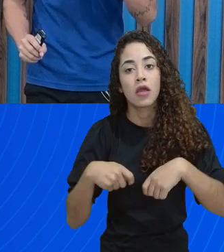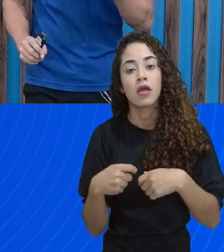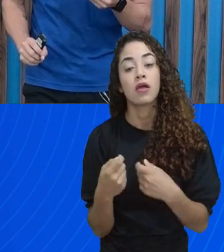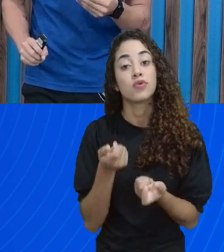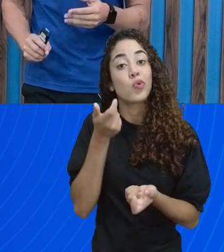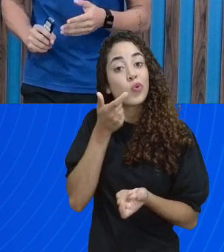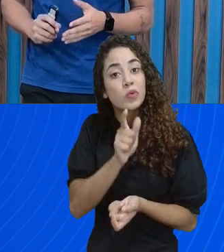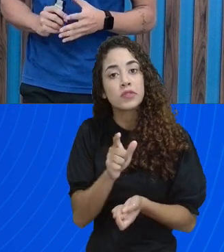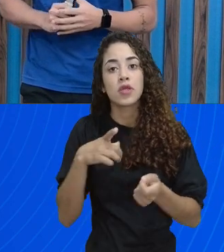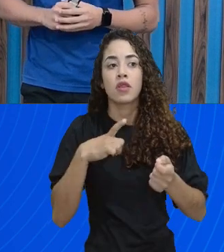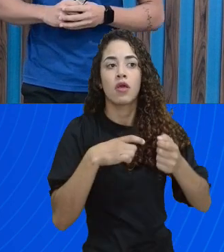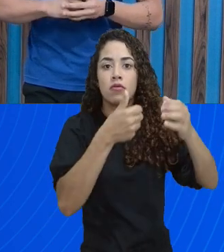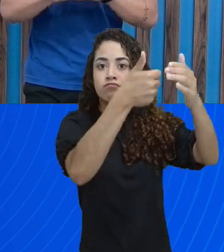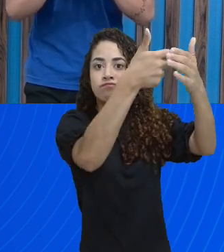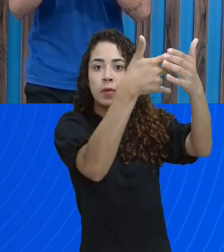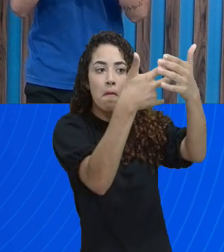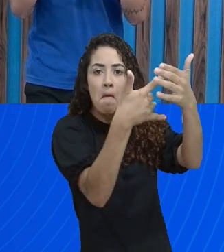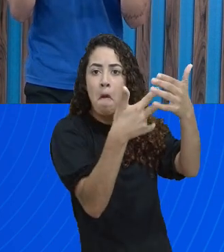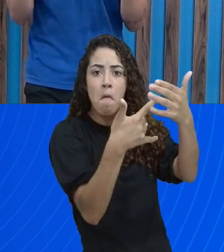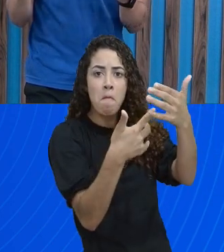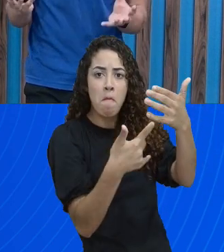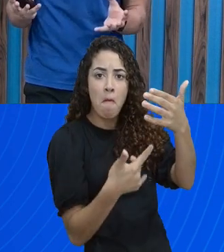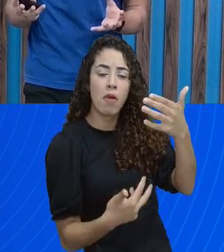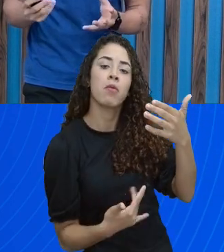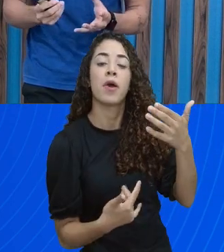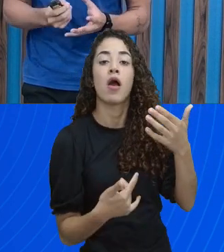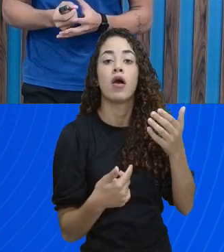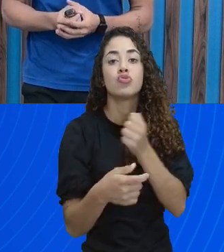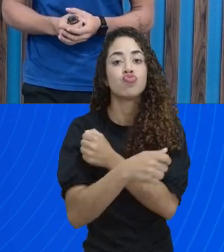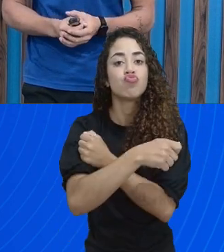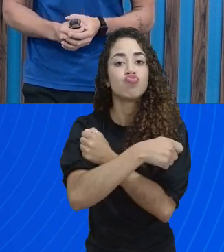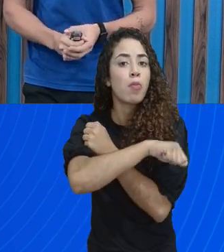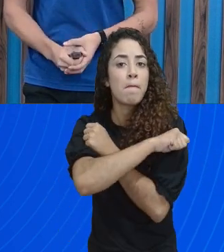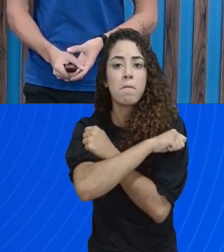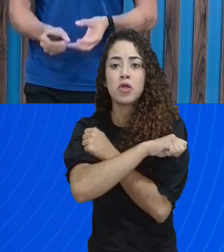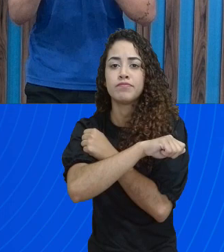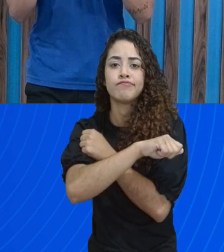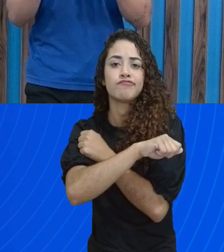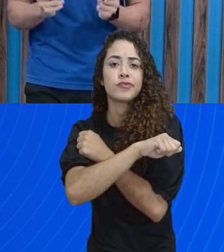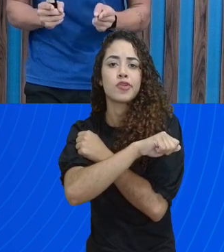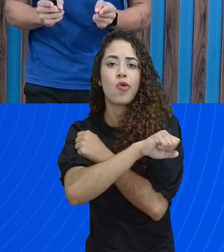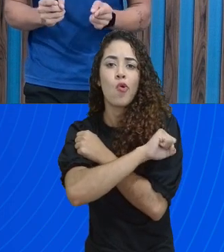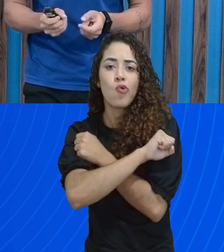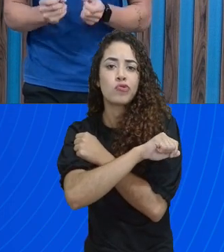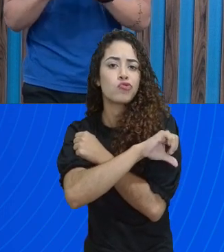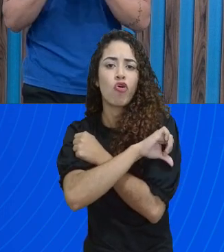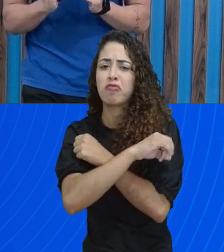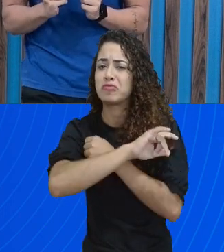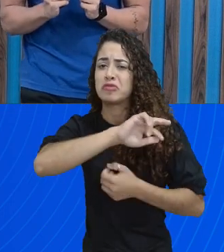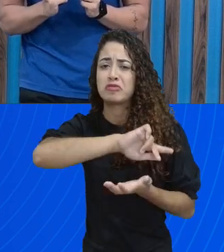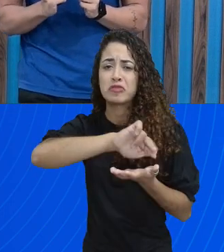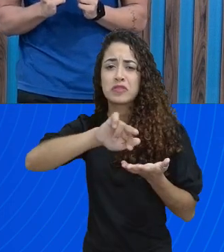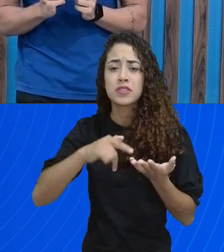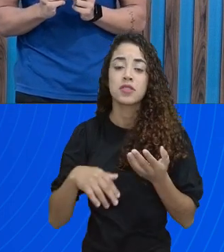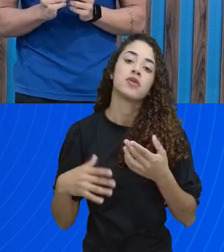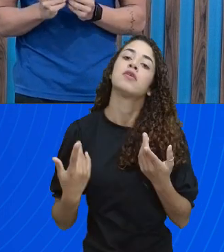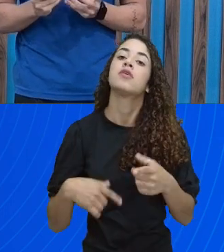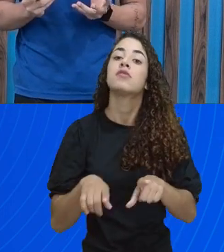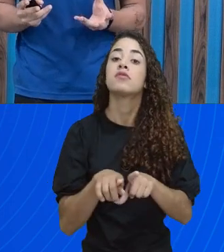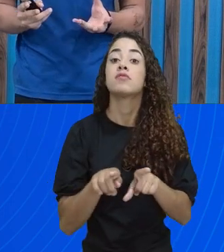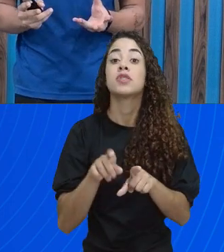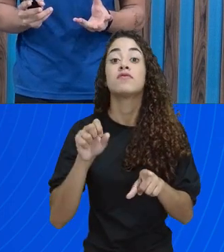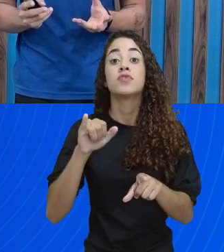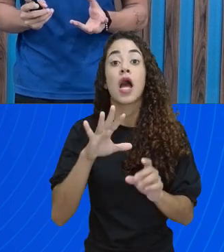todas as playlists, né, com todas as turmas que nós temos aqui na escola. Inclusive, se você está aí nos assistindo